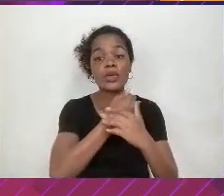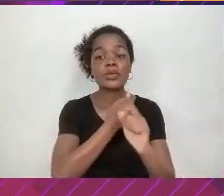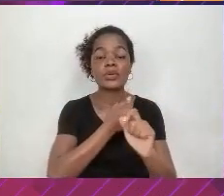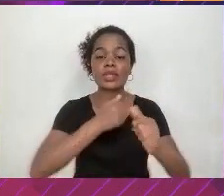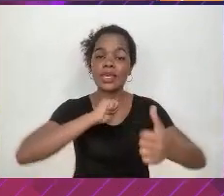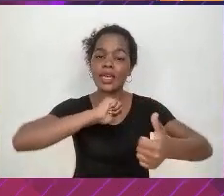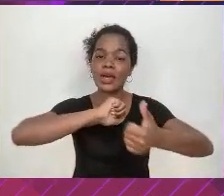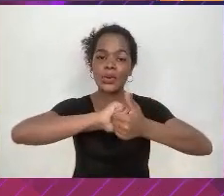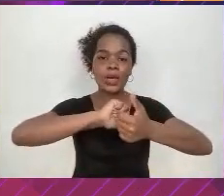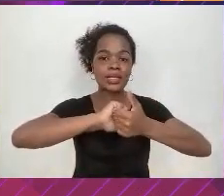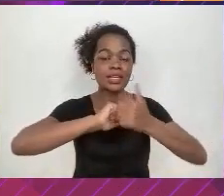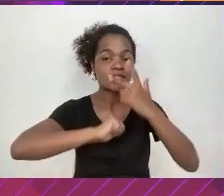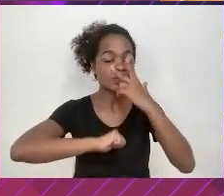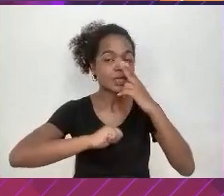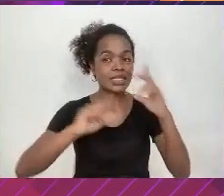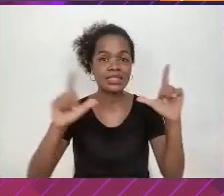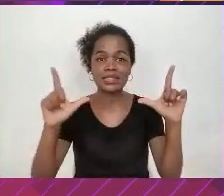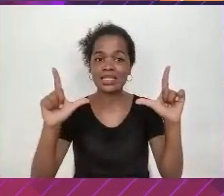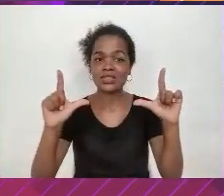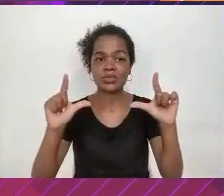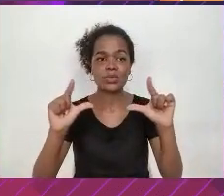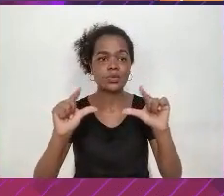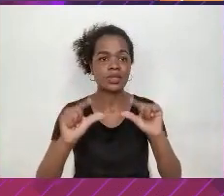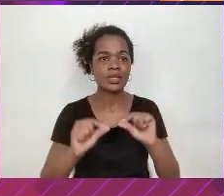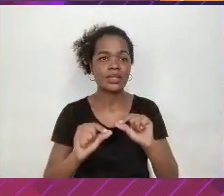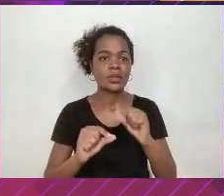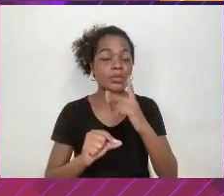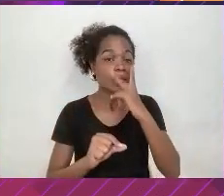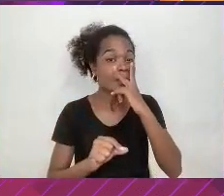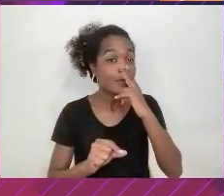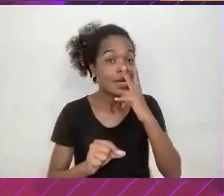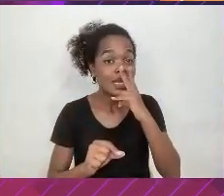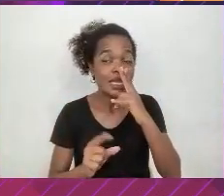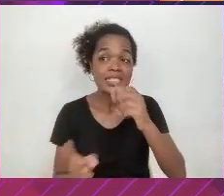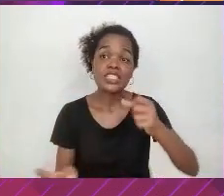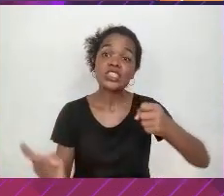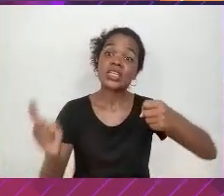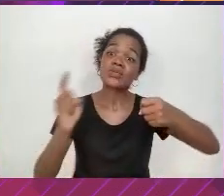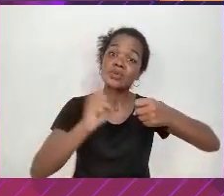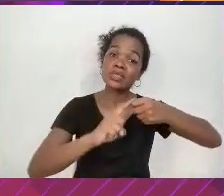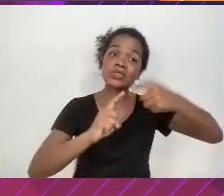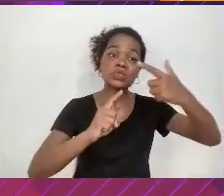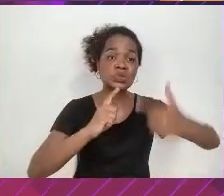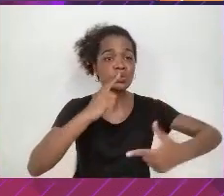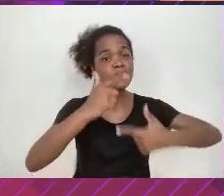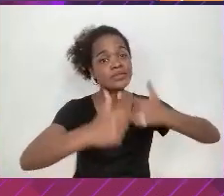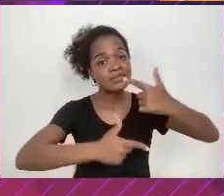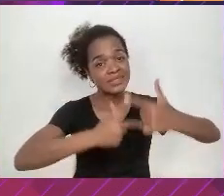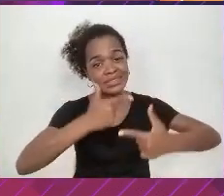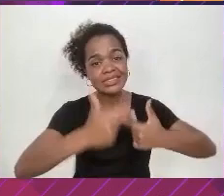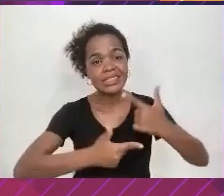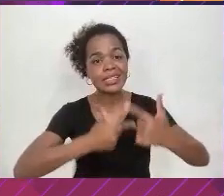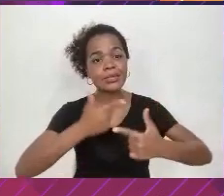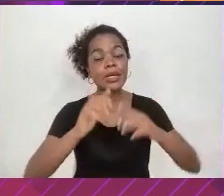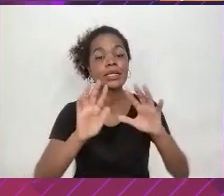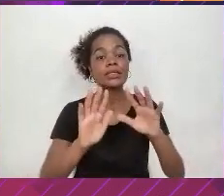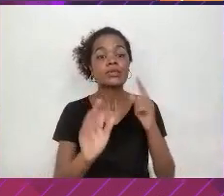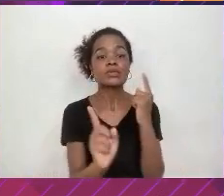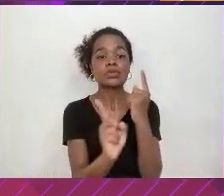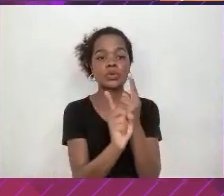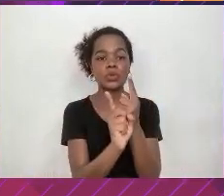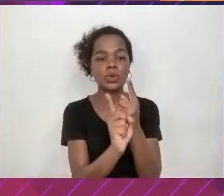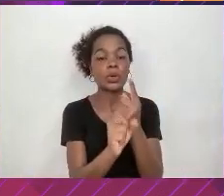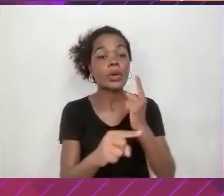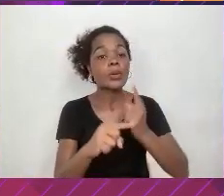está diminuindo muito, porque a gente está voltando, o retrabalho está sendo enorme. A gente encontrou, porque em um